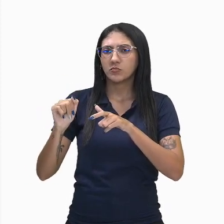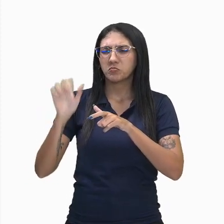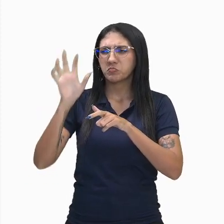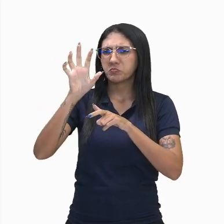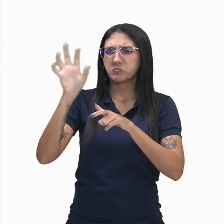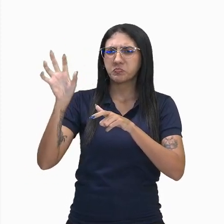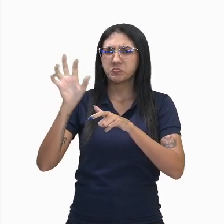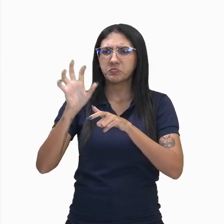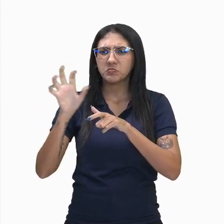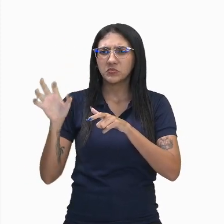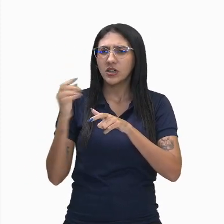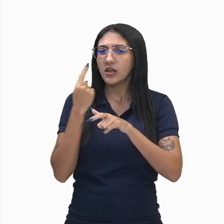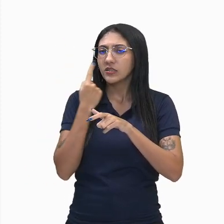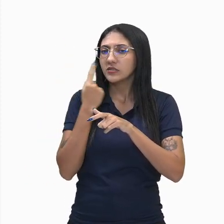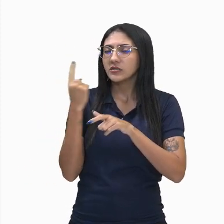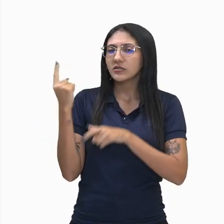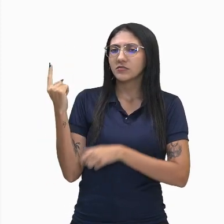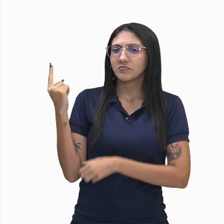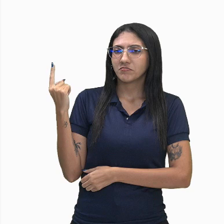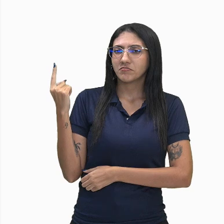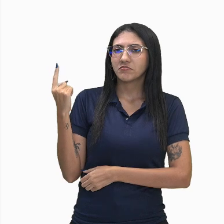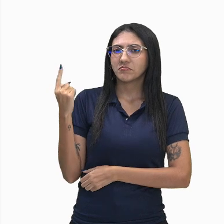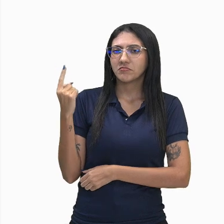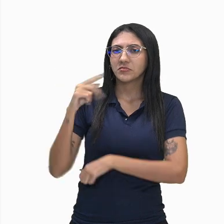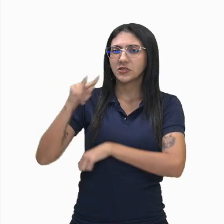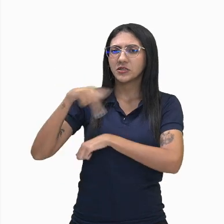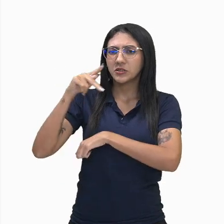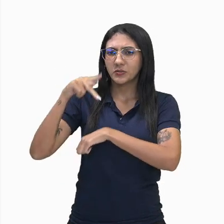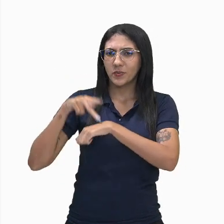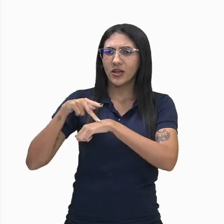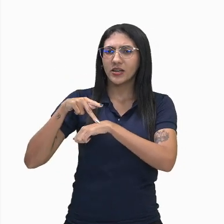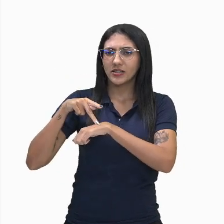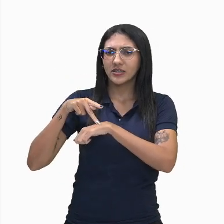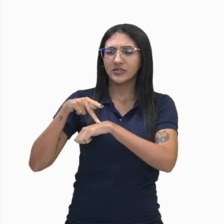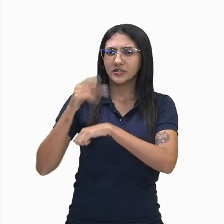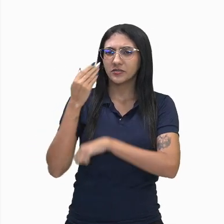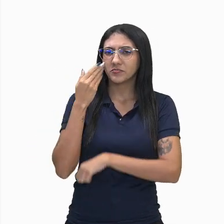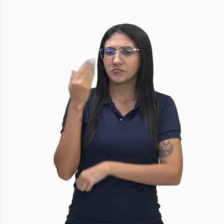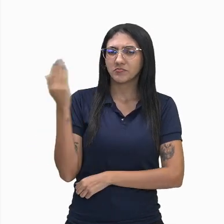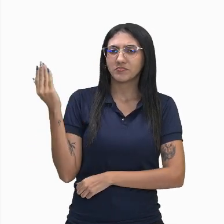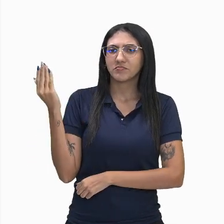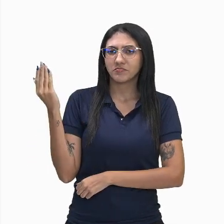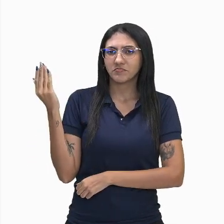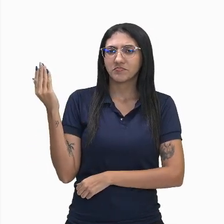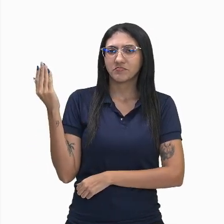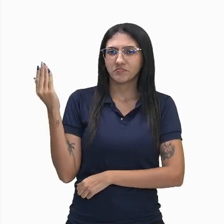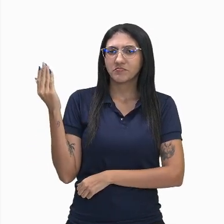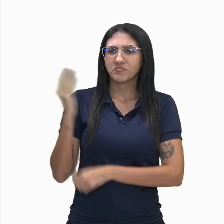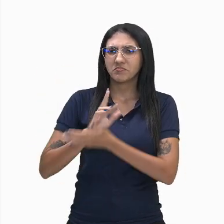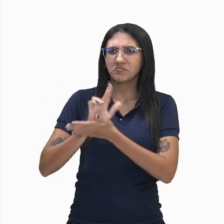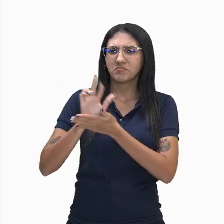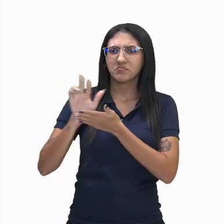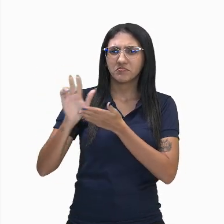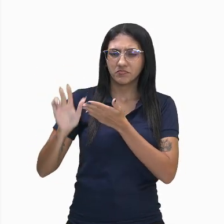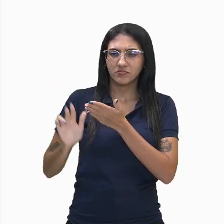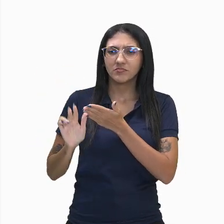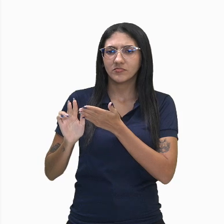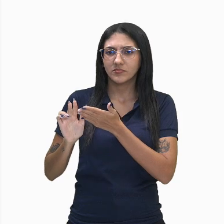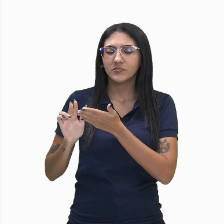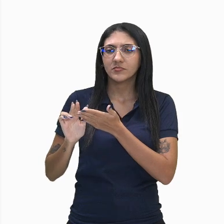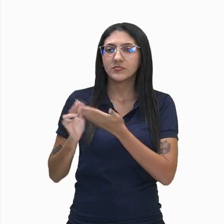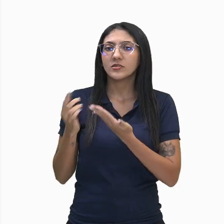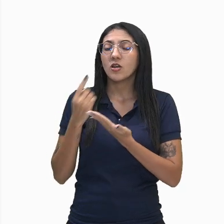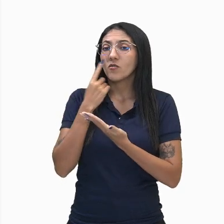da Mauritânia, Mali, Burkina Faso, Guiné, Senegal, e ali perto a gente tem ali a Gâmbia e Cabo Verde, né?